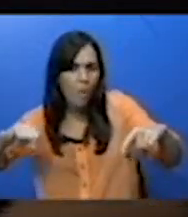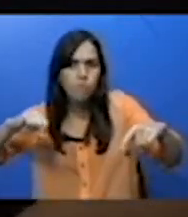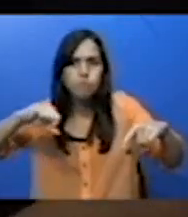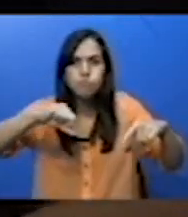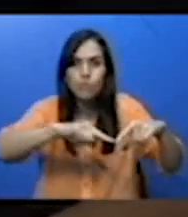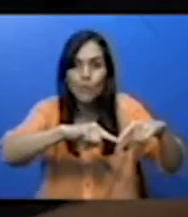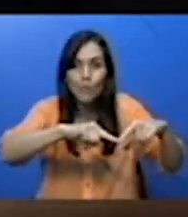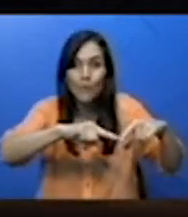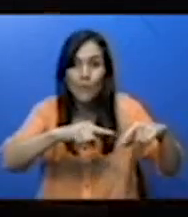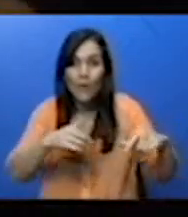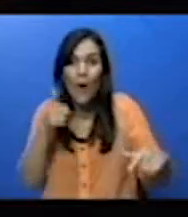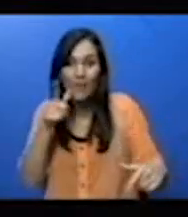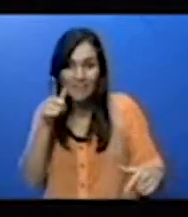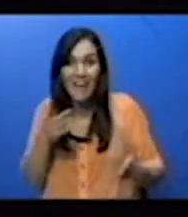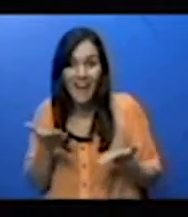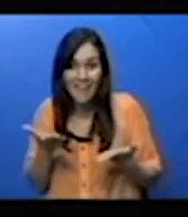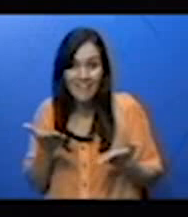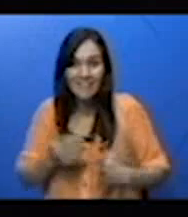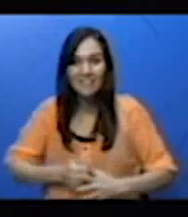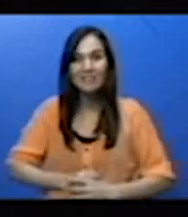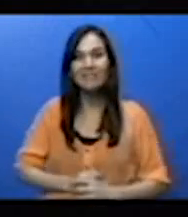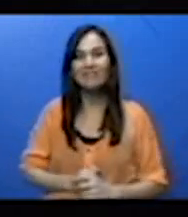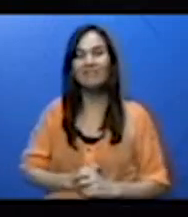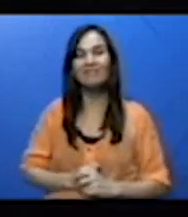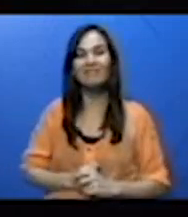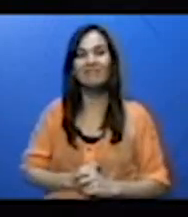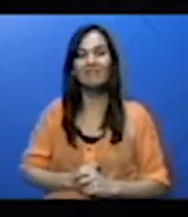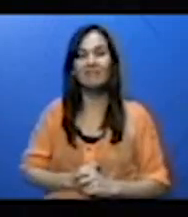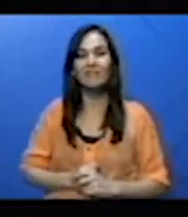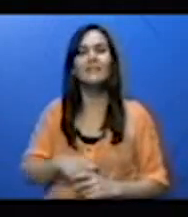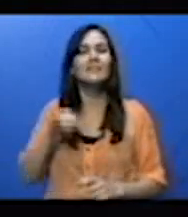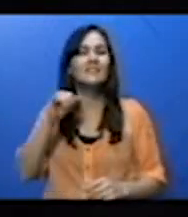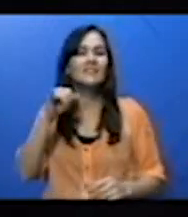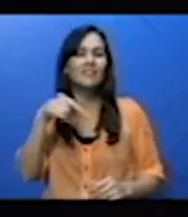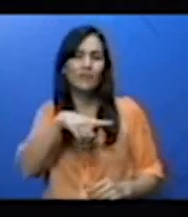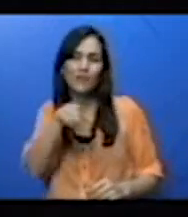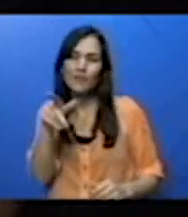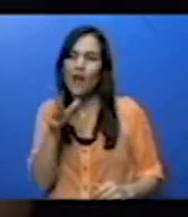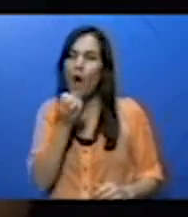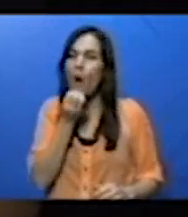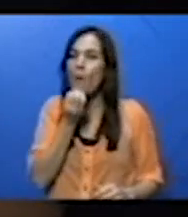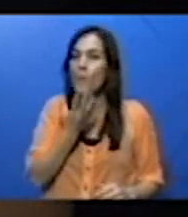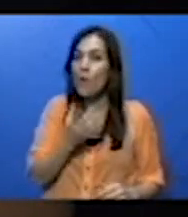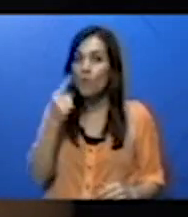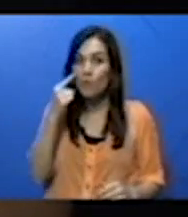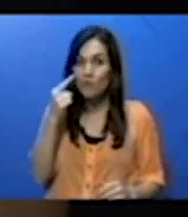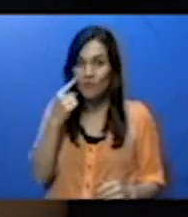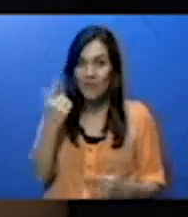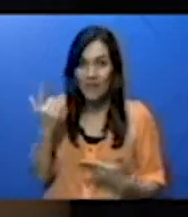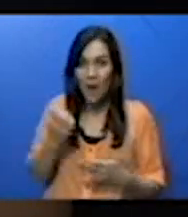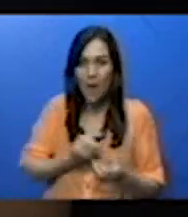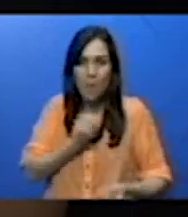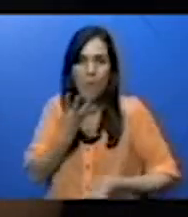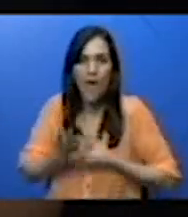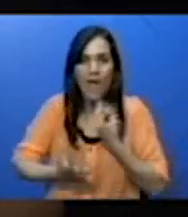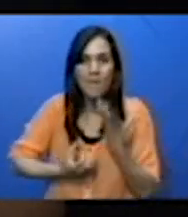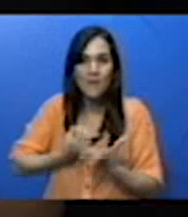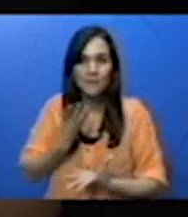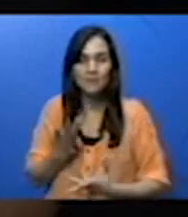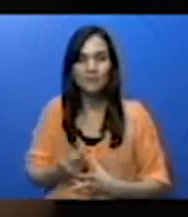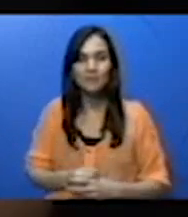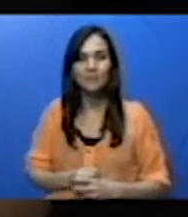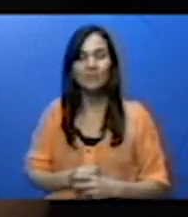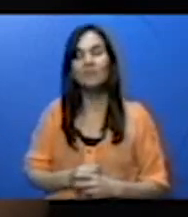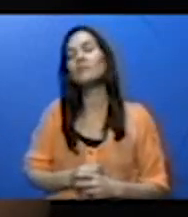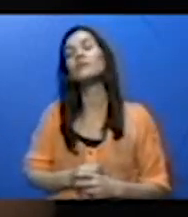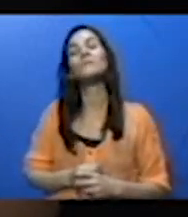no gol? Será que vocês conseguem? Sim, né? Vocês são bons. Então vamos lá para o poema?